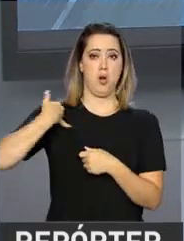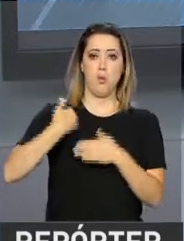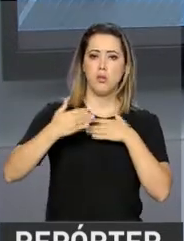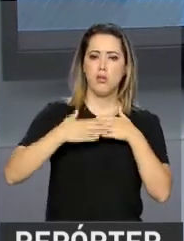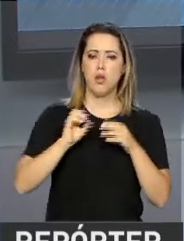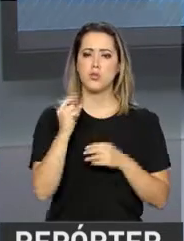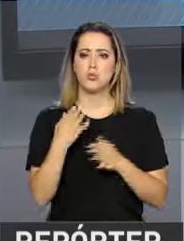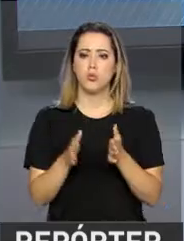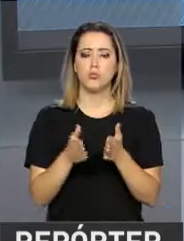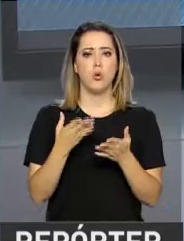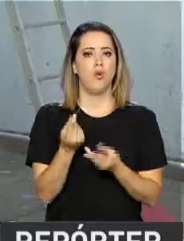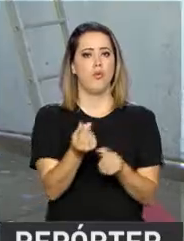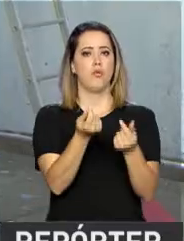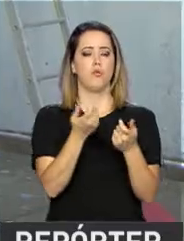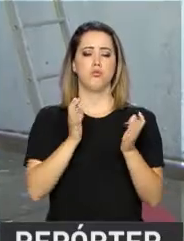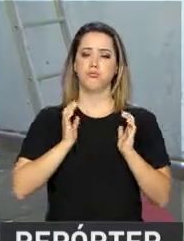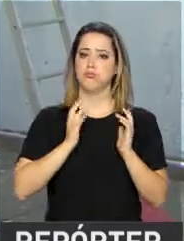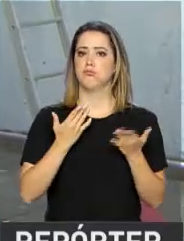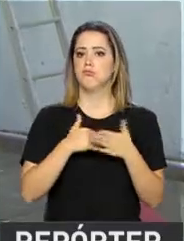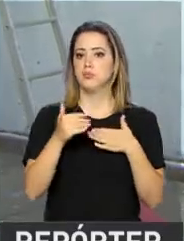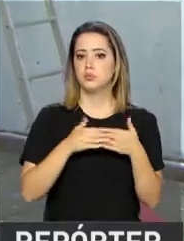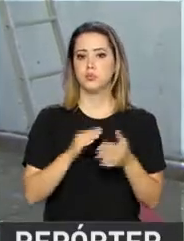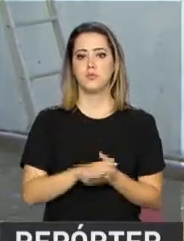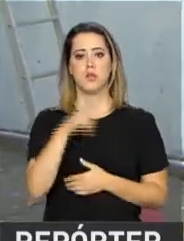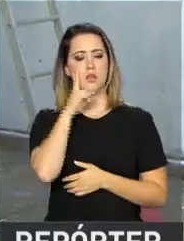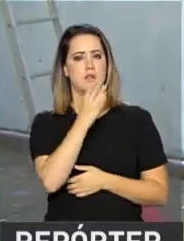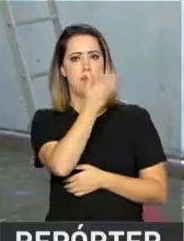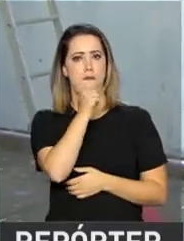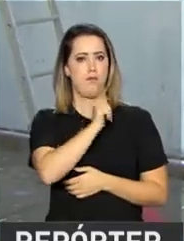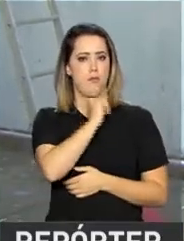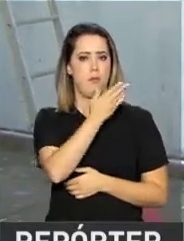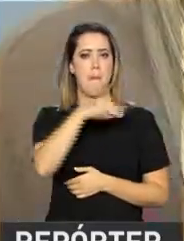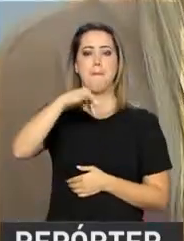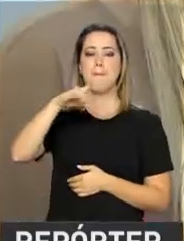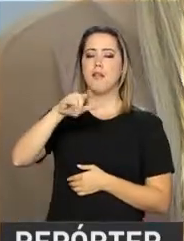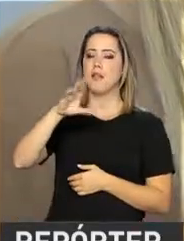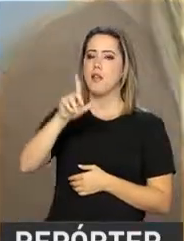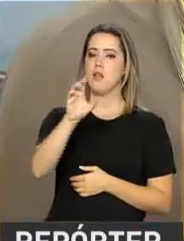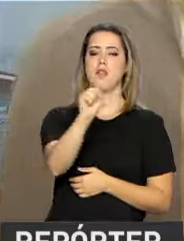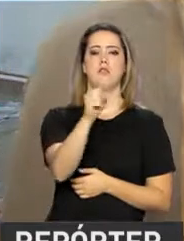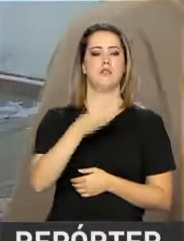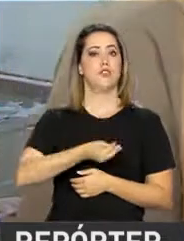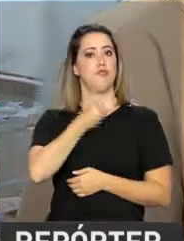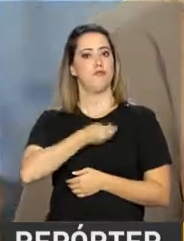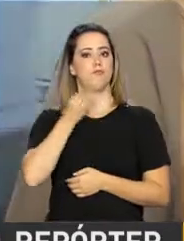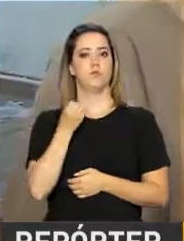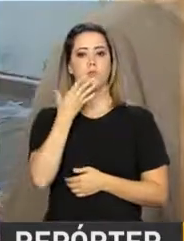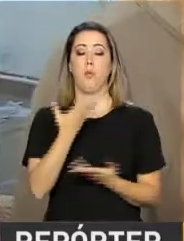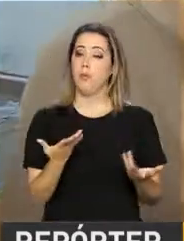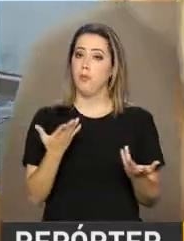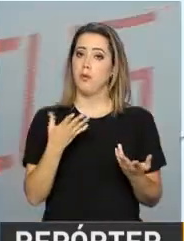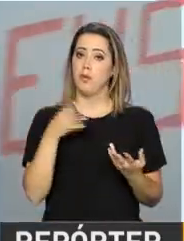condições econômicas quem olha melissa hoje cheia de vida não imagino que ela teve que passar para chegar